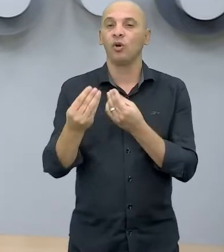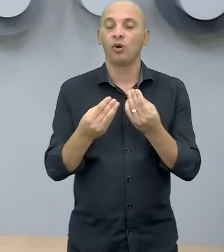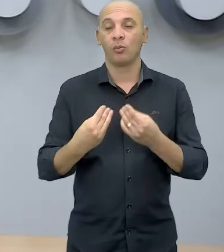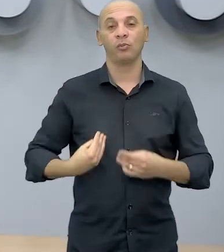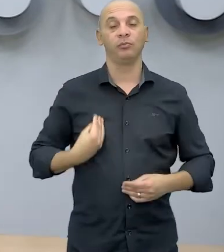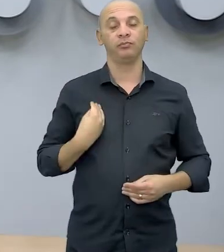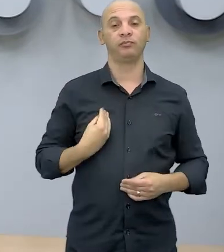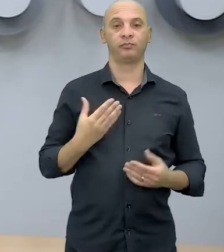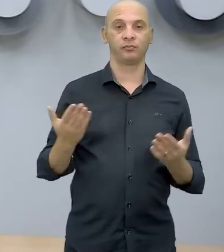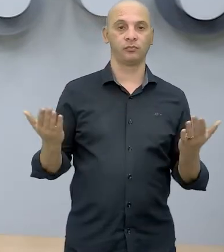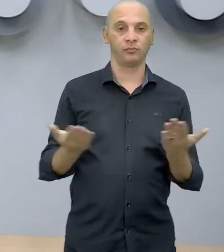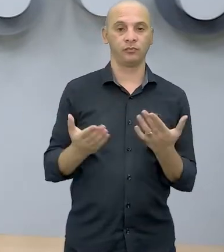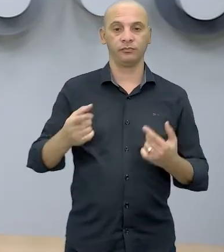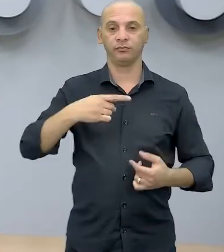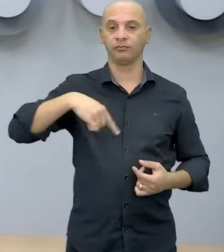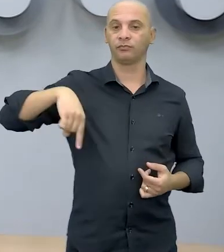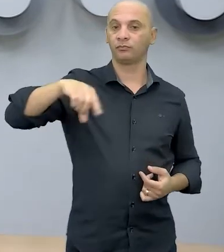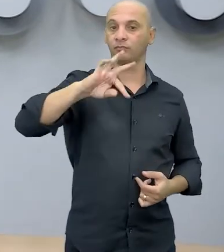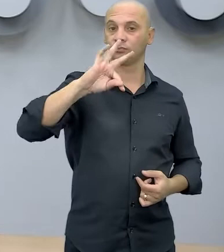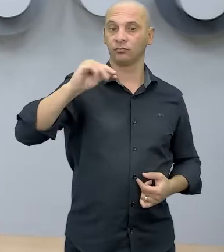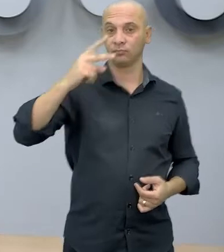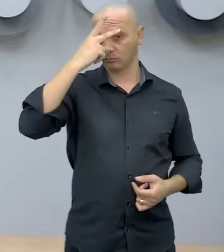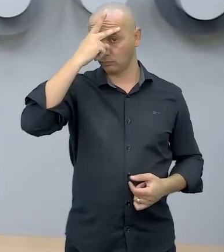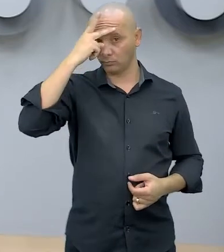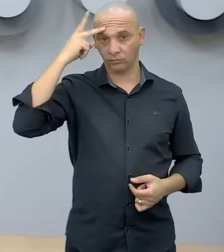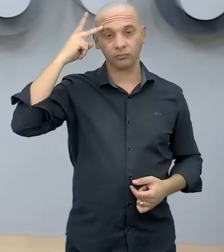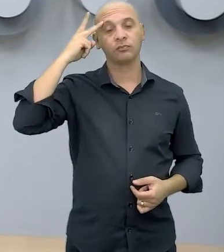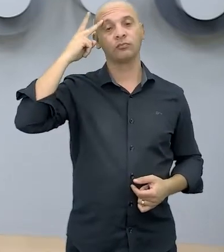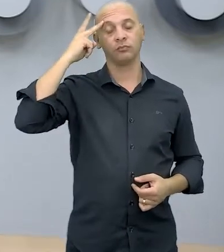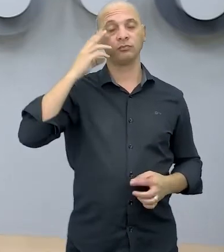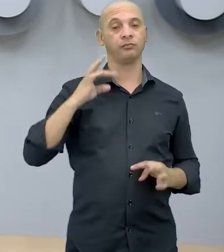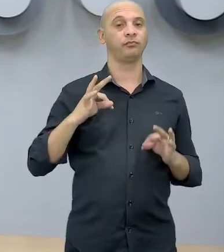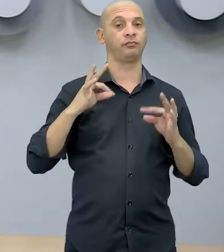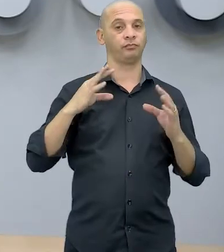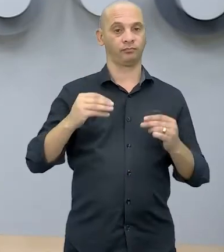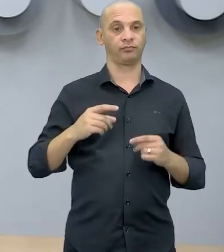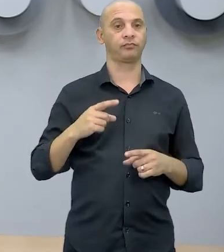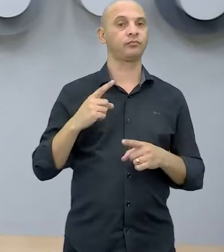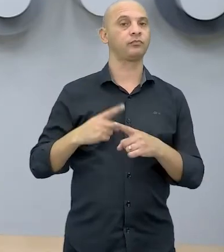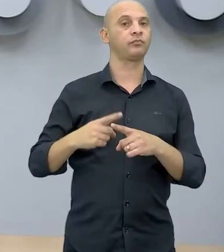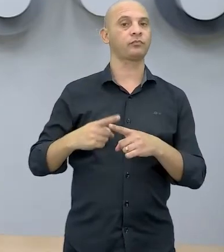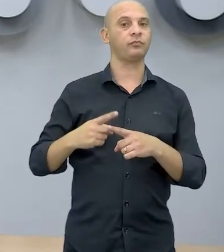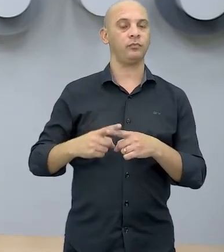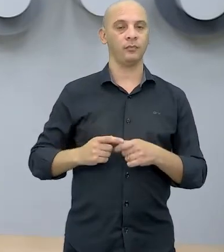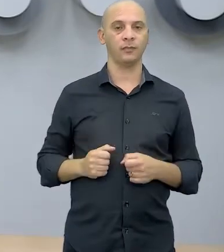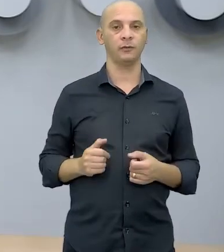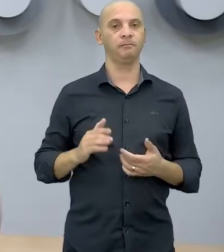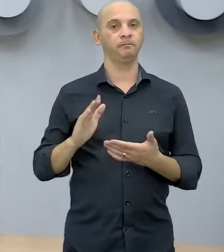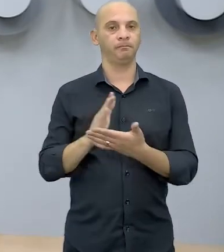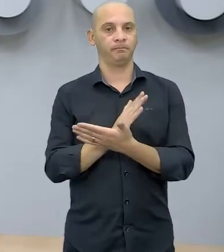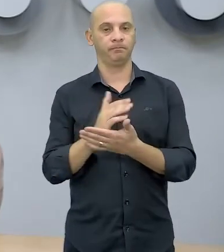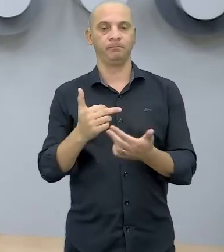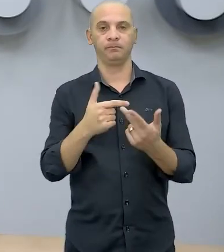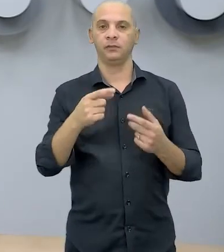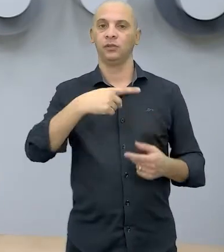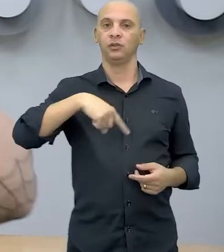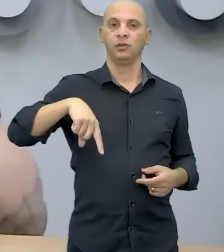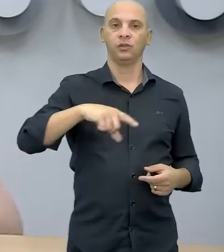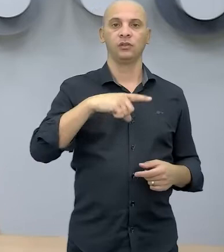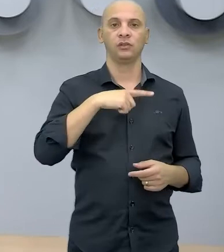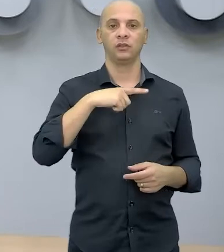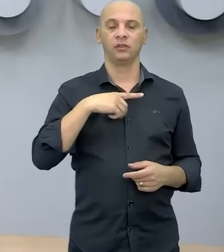em que a gente está vivendo. Todos nós, né, pessoal, sem exceção, porque em alguma medida, todos nós